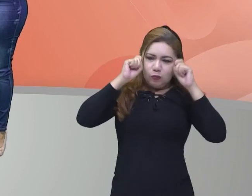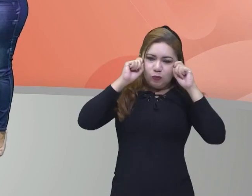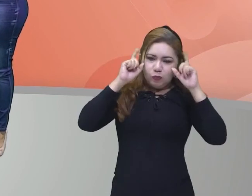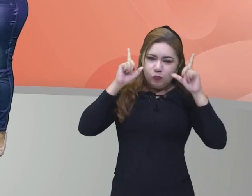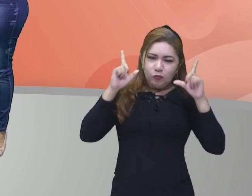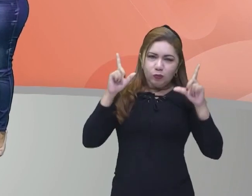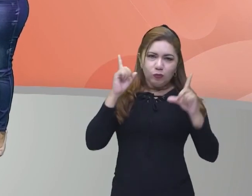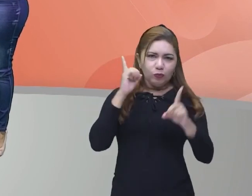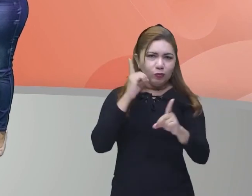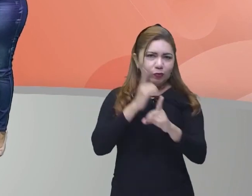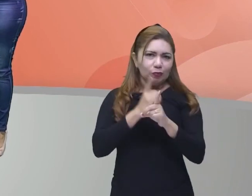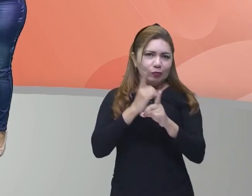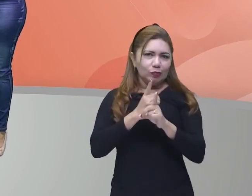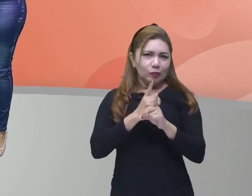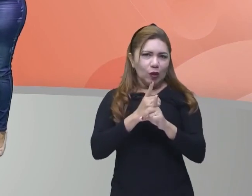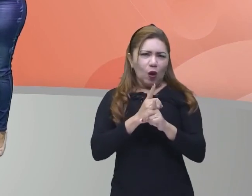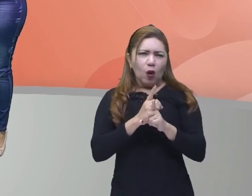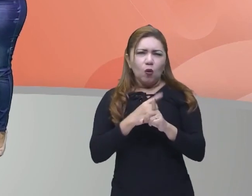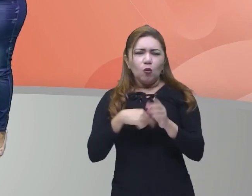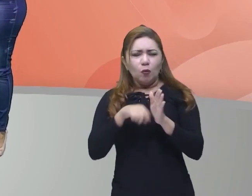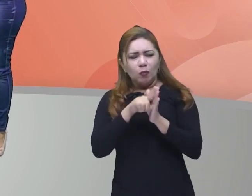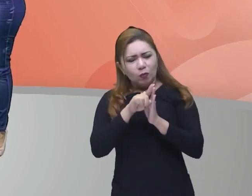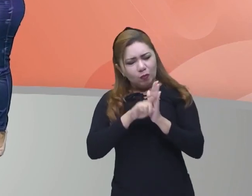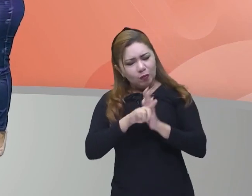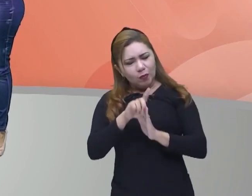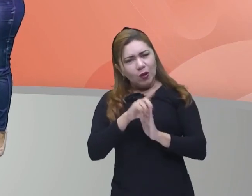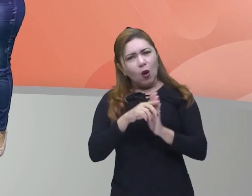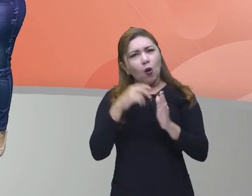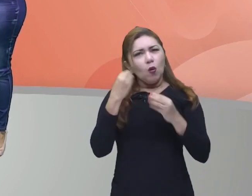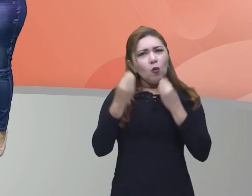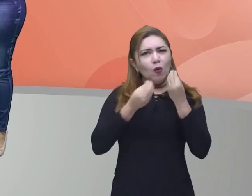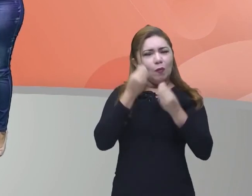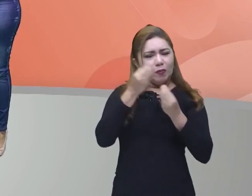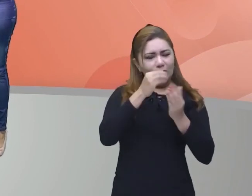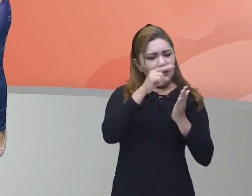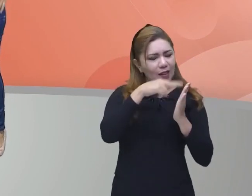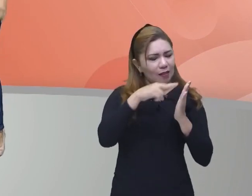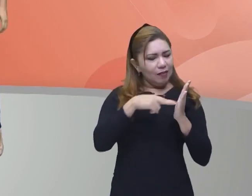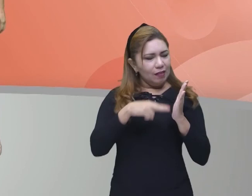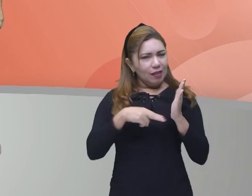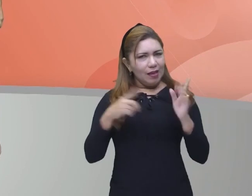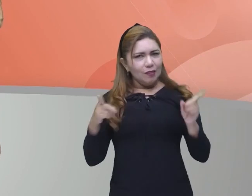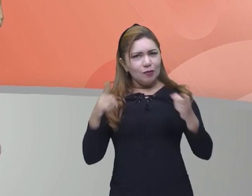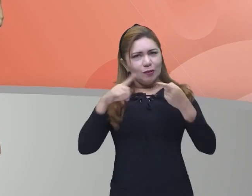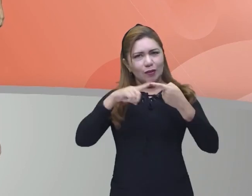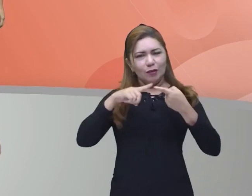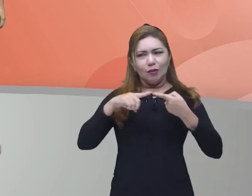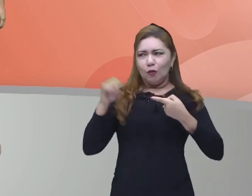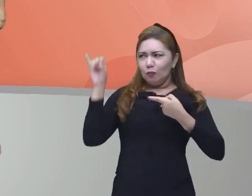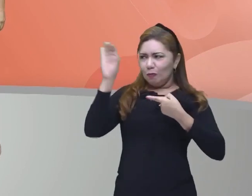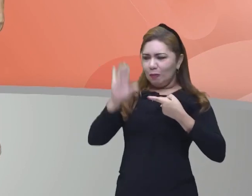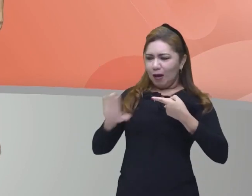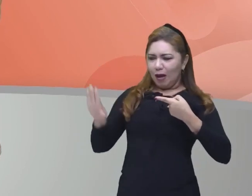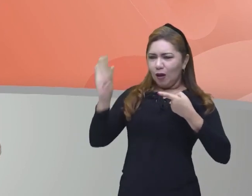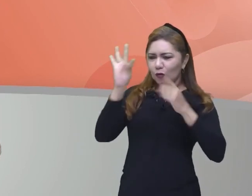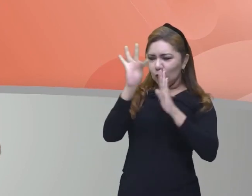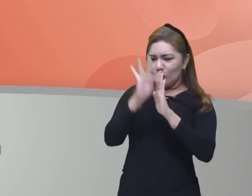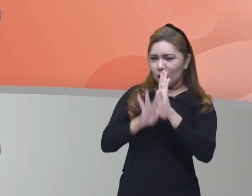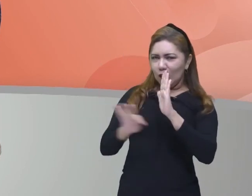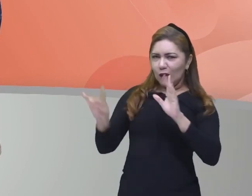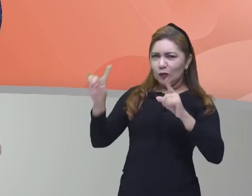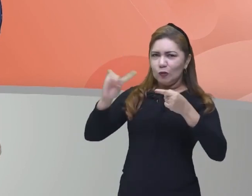de leitura, associação, título ao texto. Também conhecemos alguns segredos do